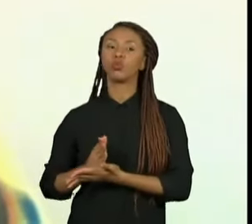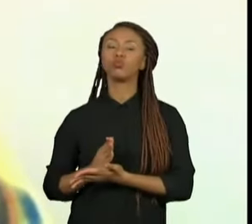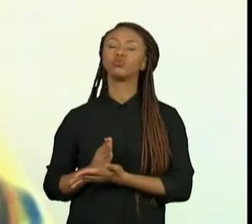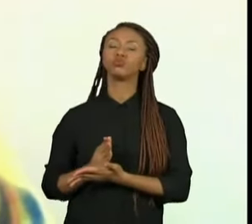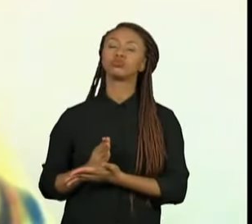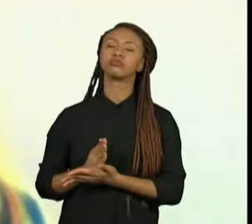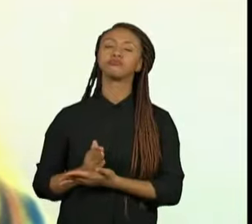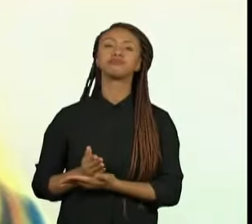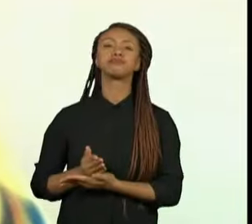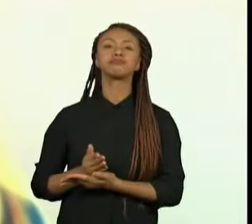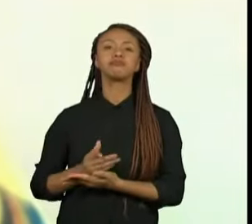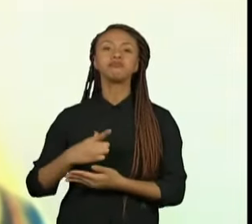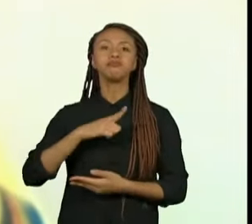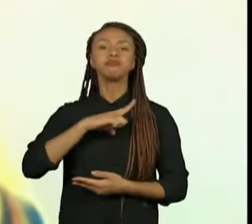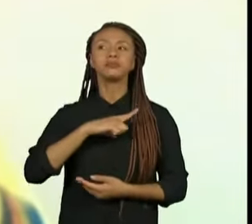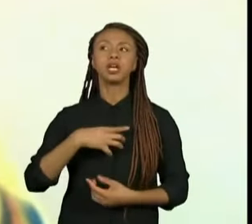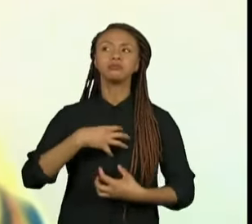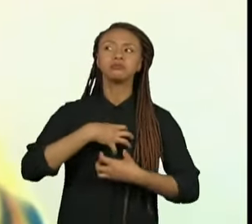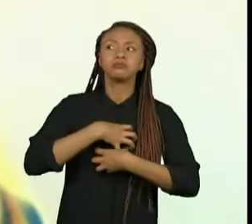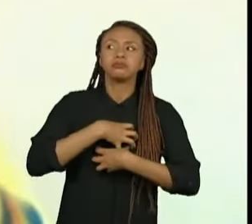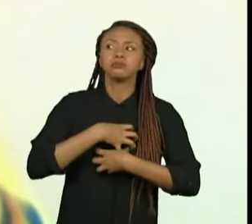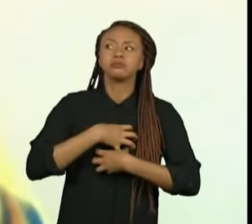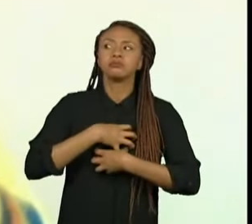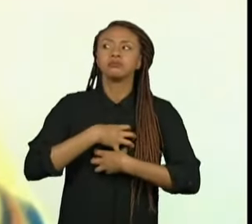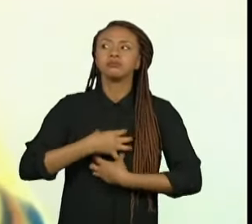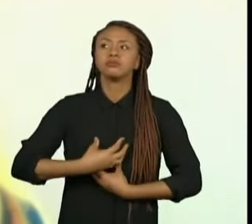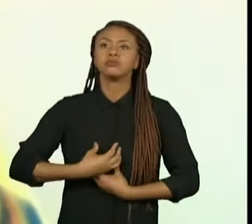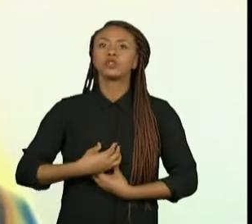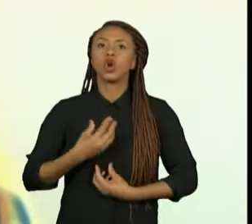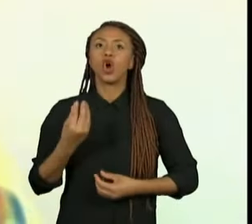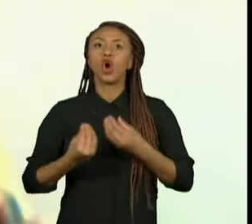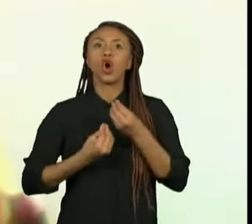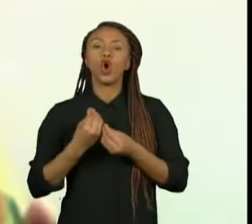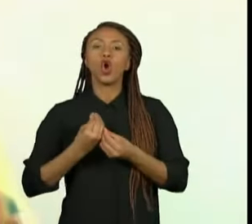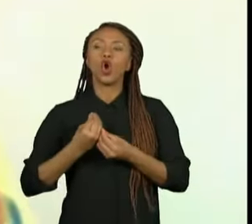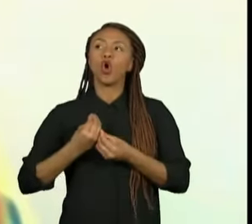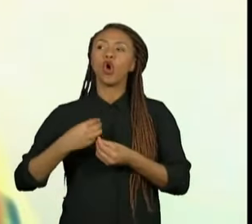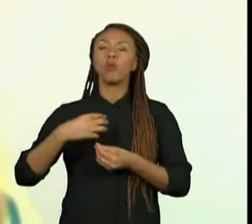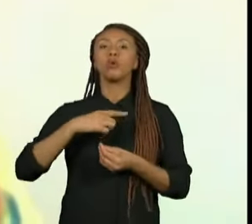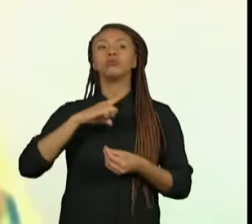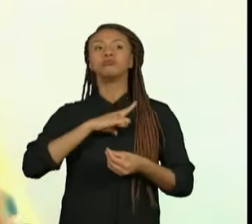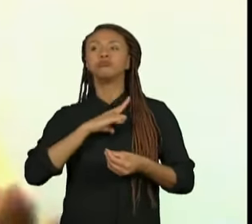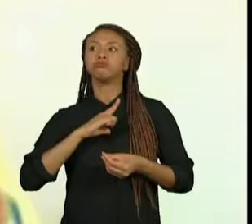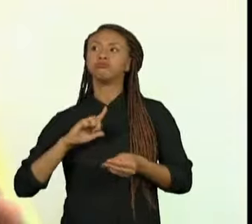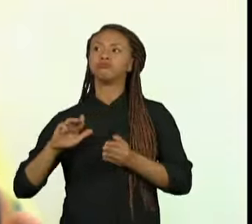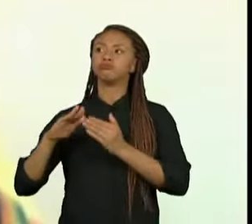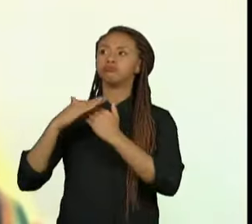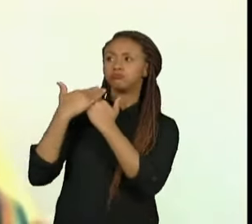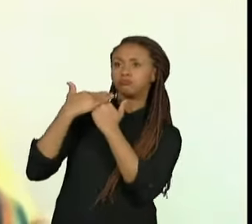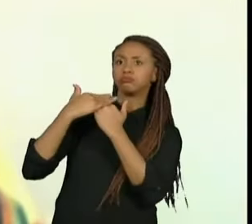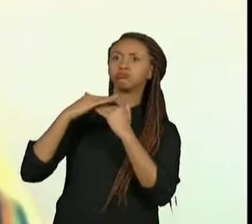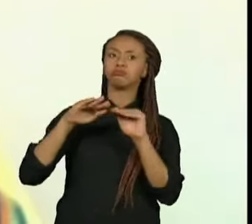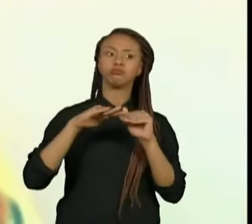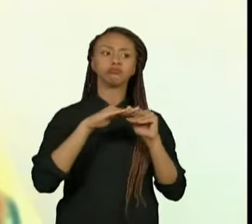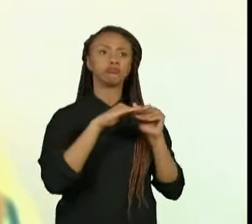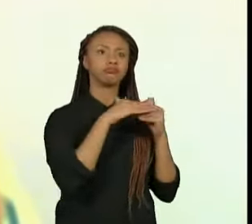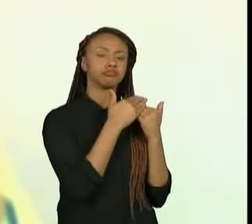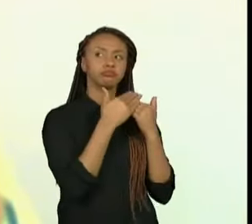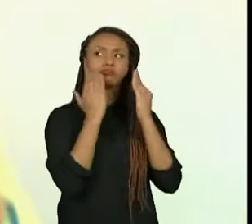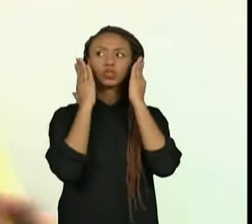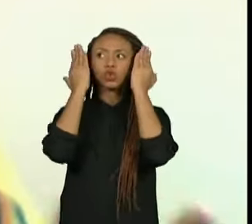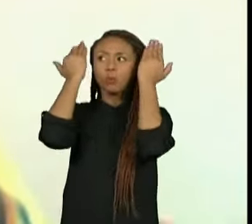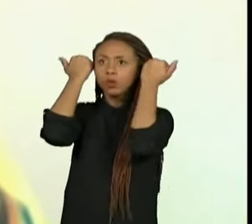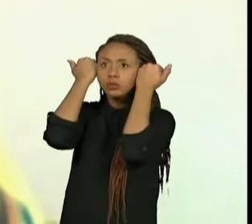experimenta sentidos únicos de subalternização, mas em outros momentos, essa subalternização para as